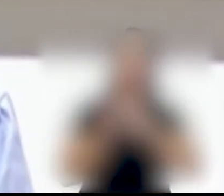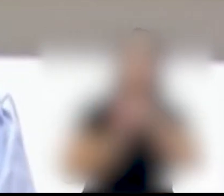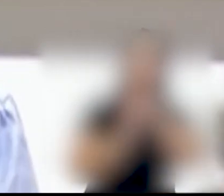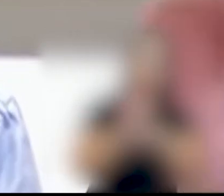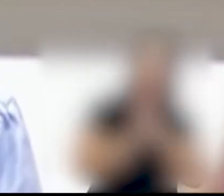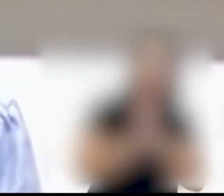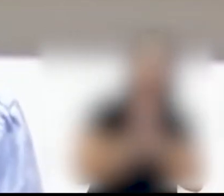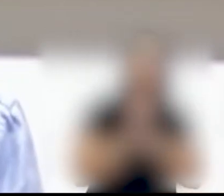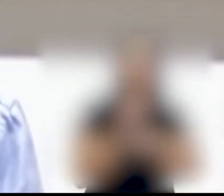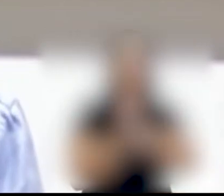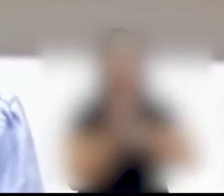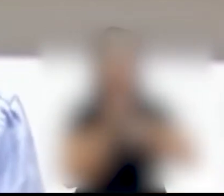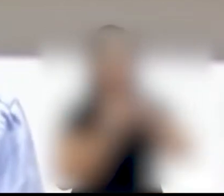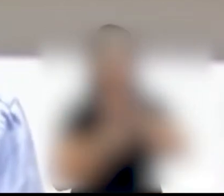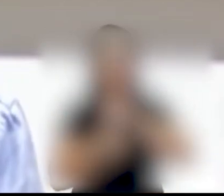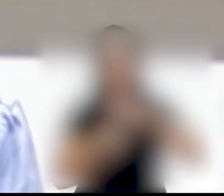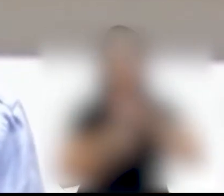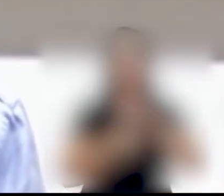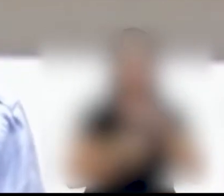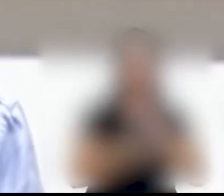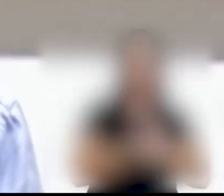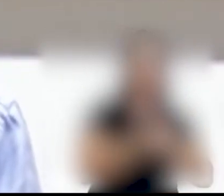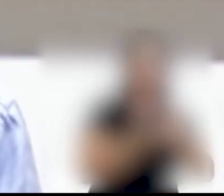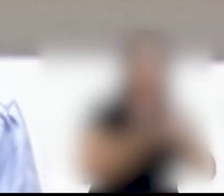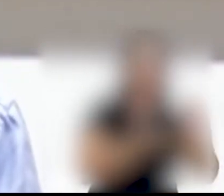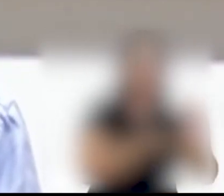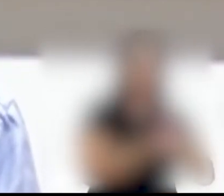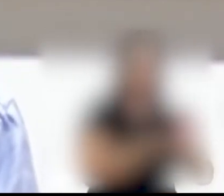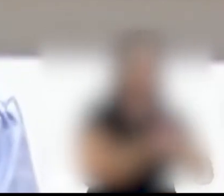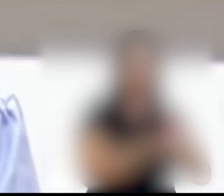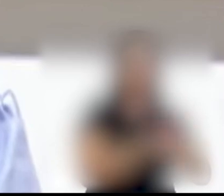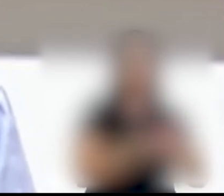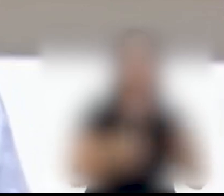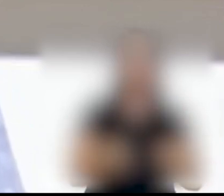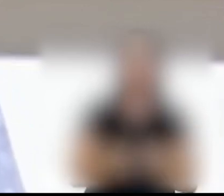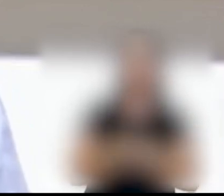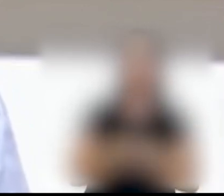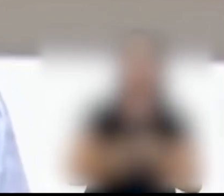recursos. Melhorar as condições de trabalho e de ensino.